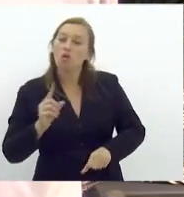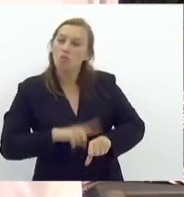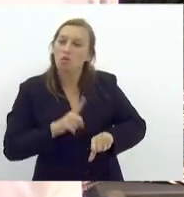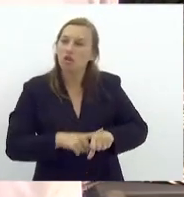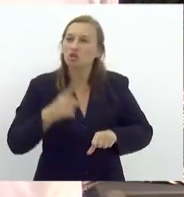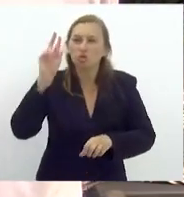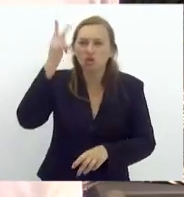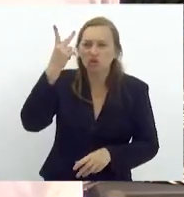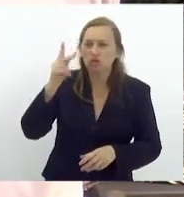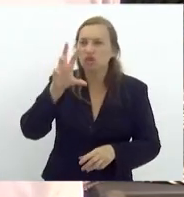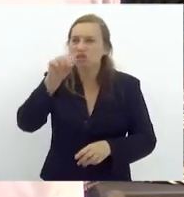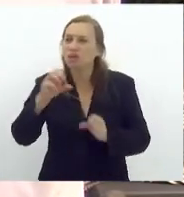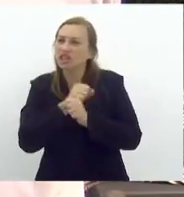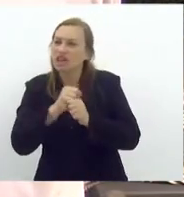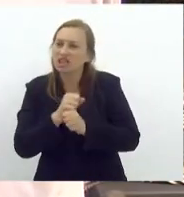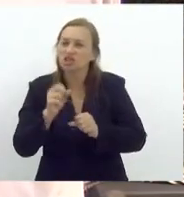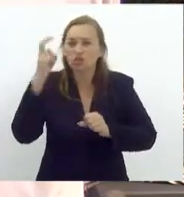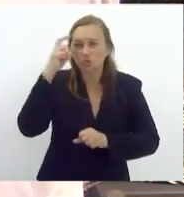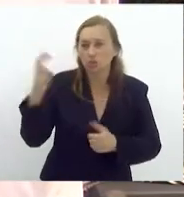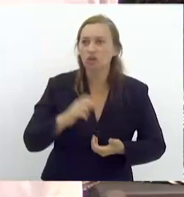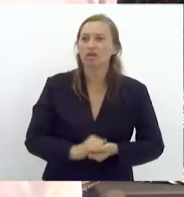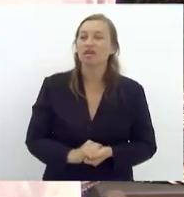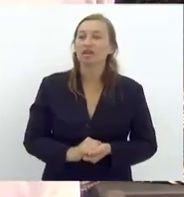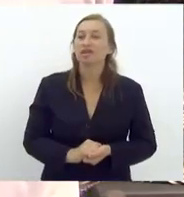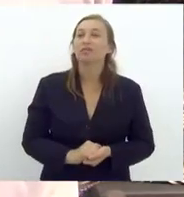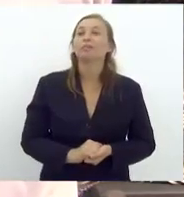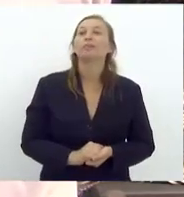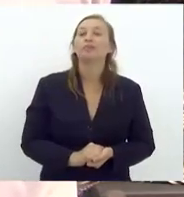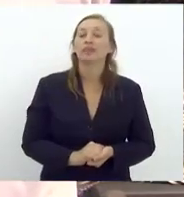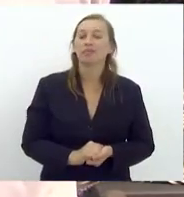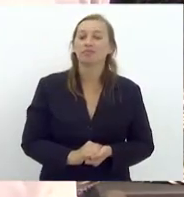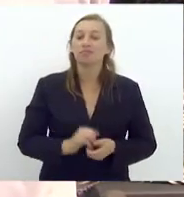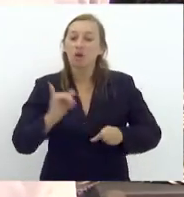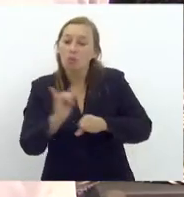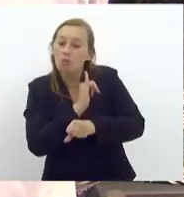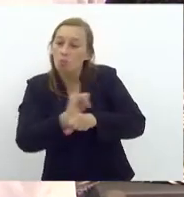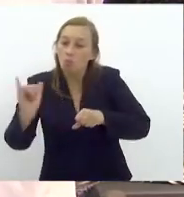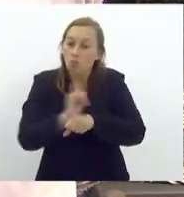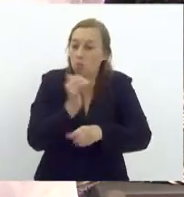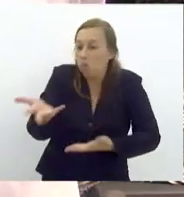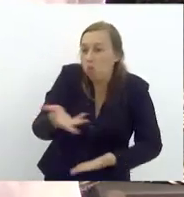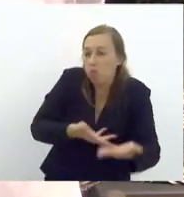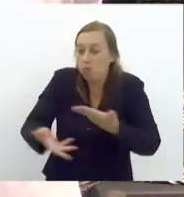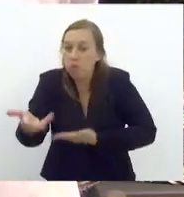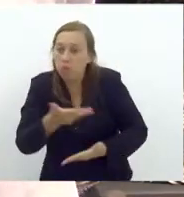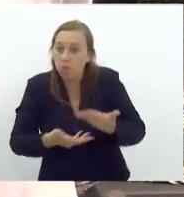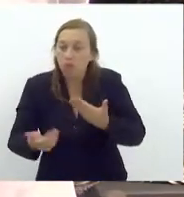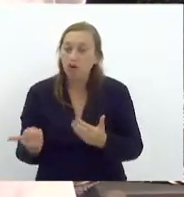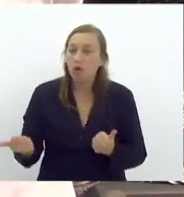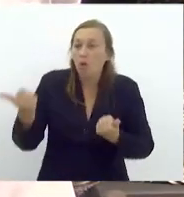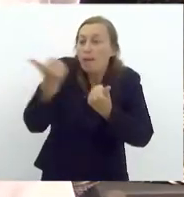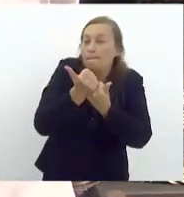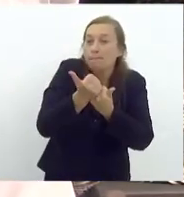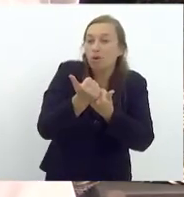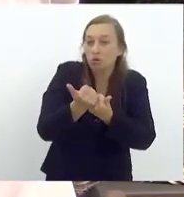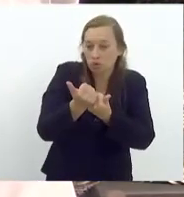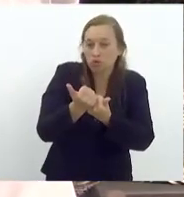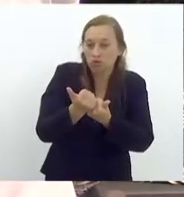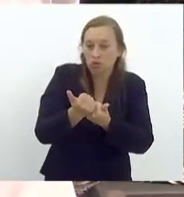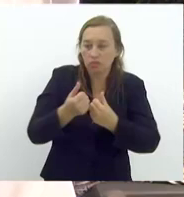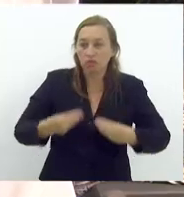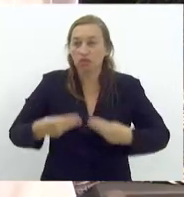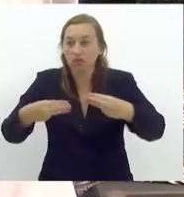na comemoração dos seus 50 anos de Cultura está promovendo uma articulação nacional com o apoio interministerial para